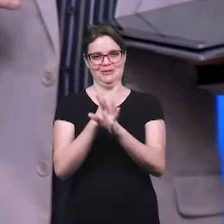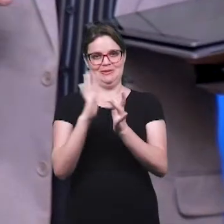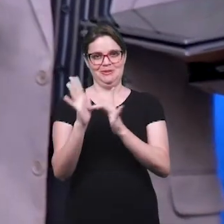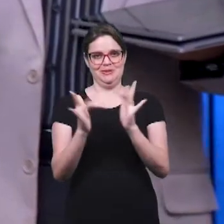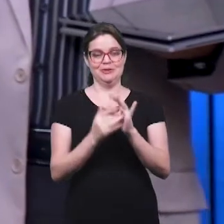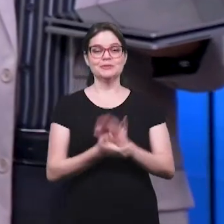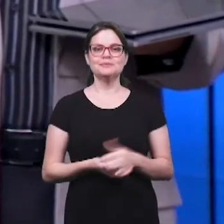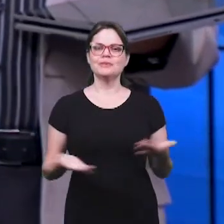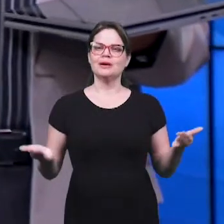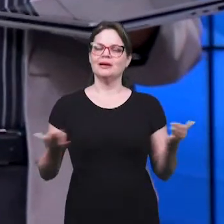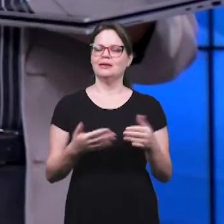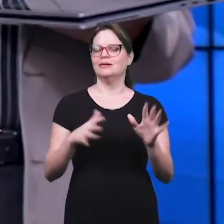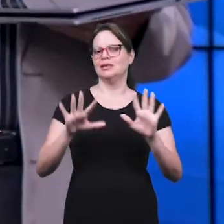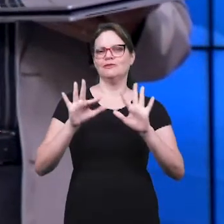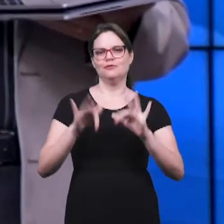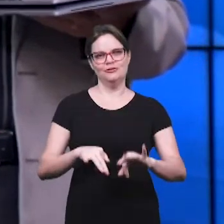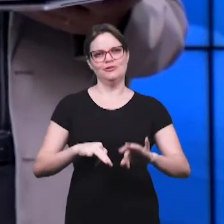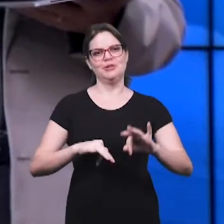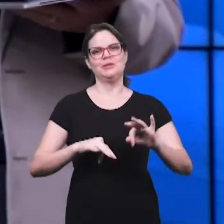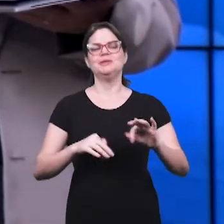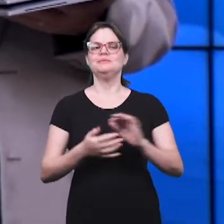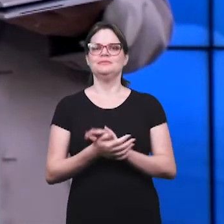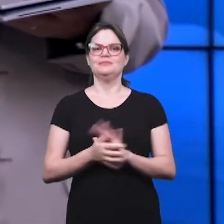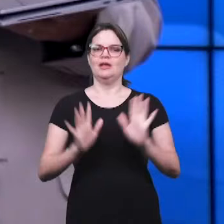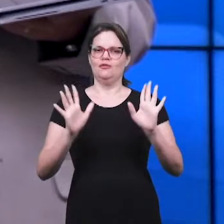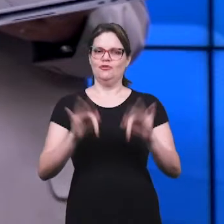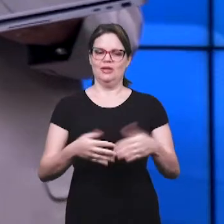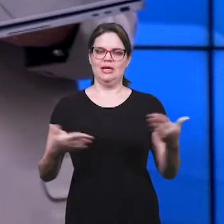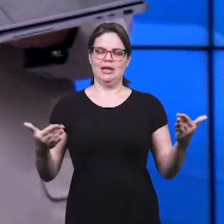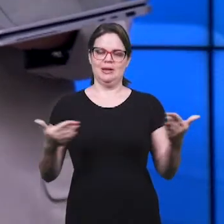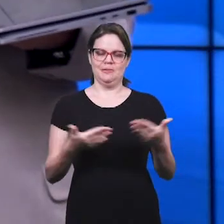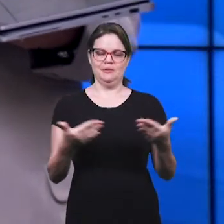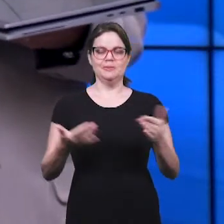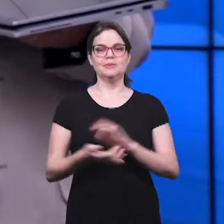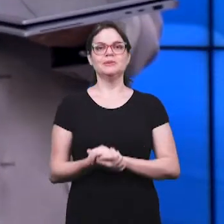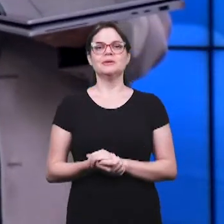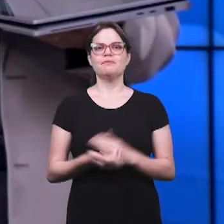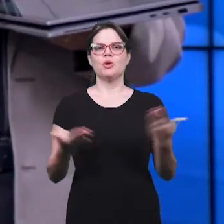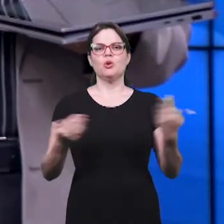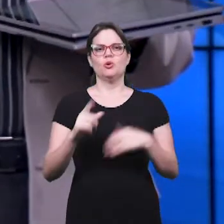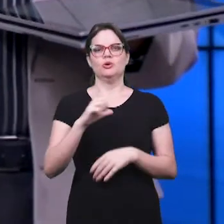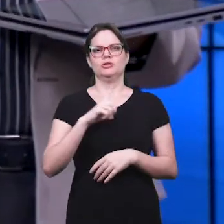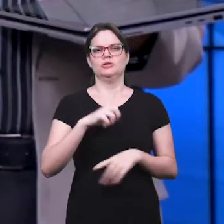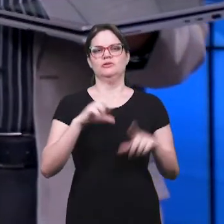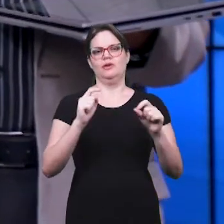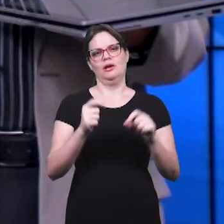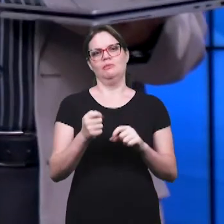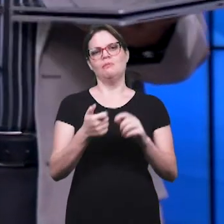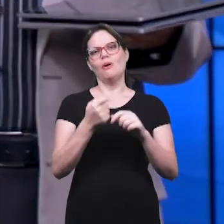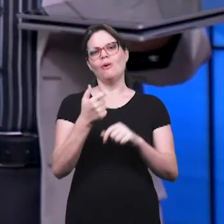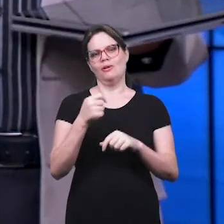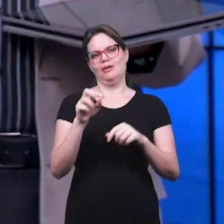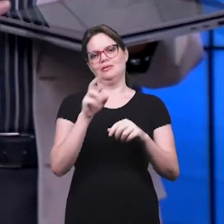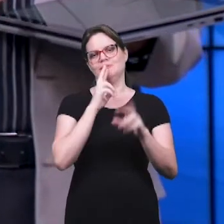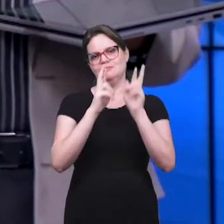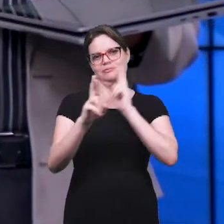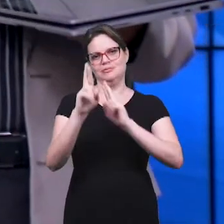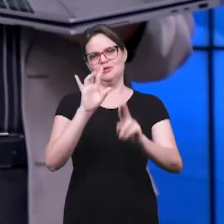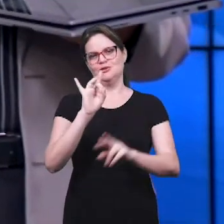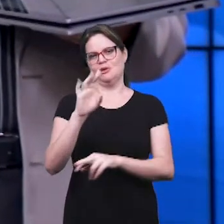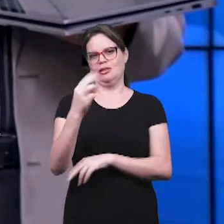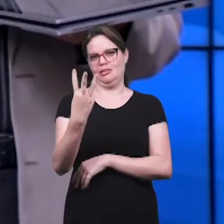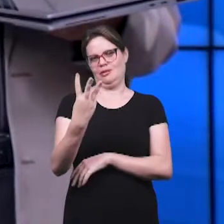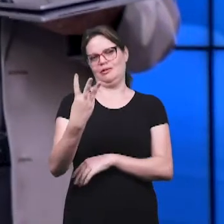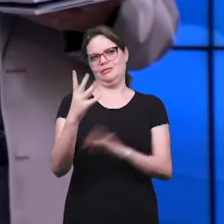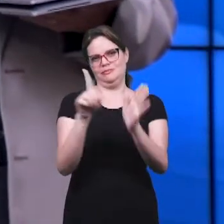bem, irmãos, chegando assim ao final da nossa programação que antecipa a Escola Bíblica Dominical. Hoje tivemos apenas poucas perguntas, né? Apenas